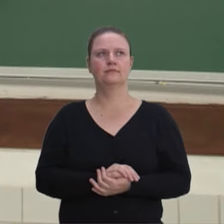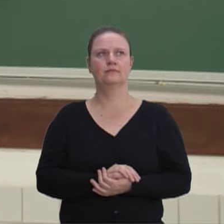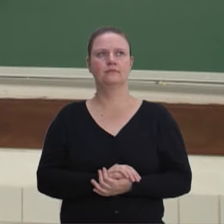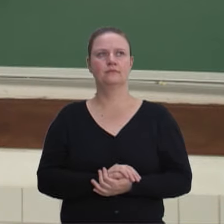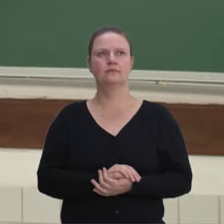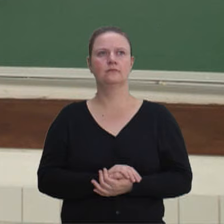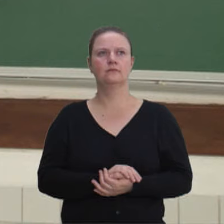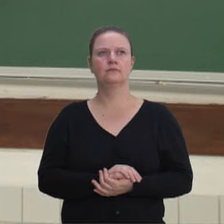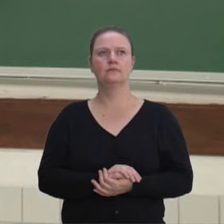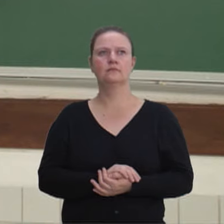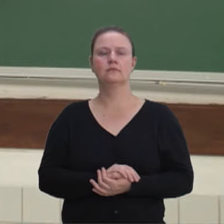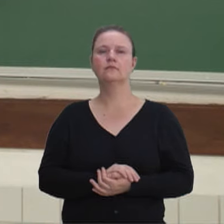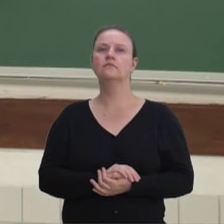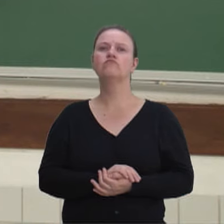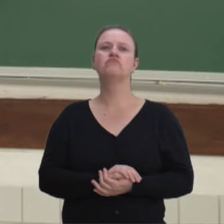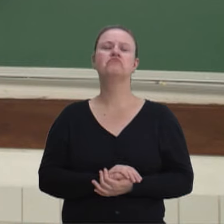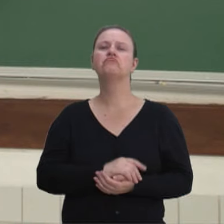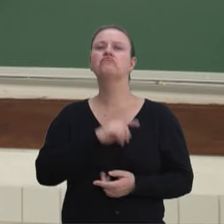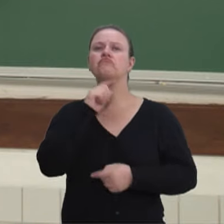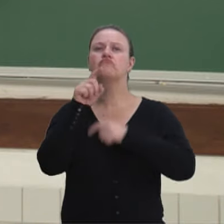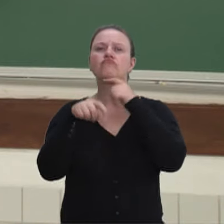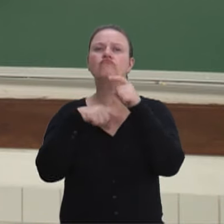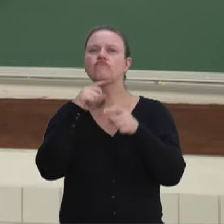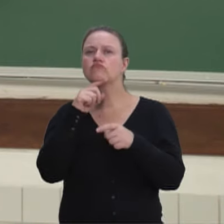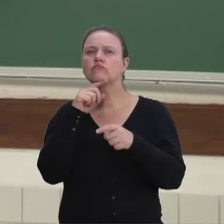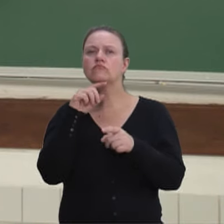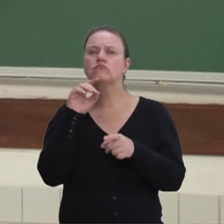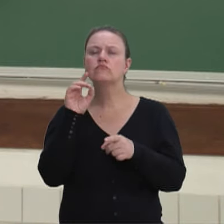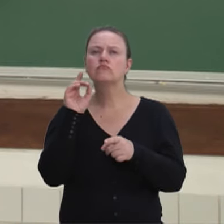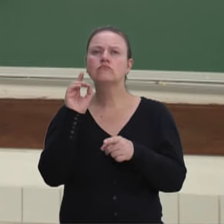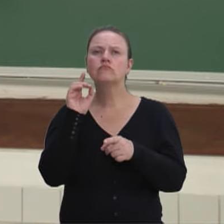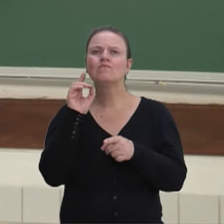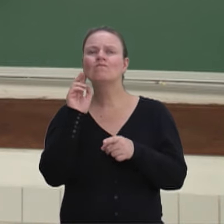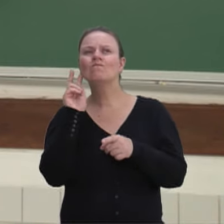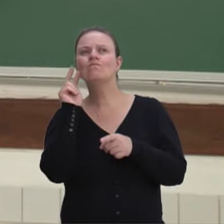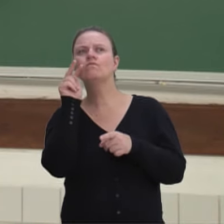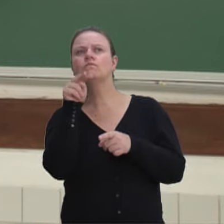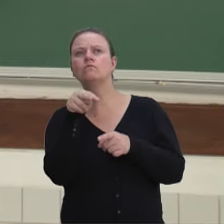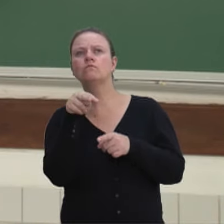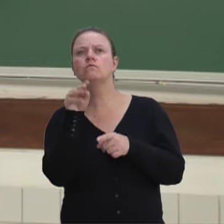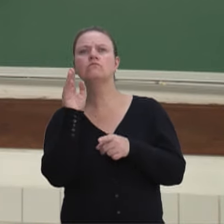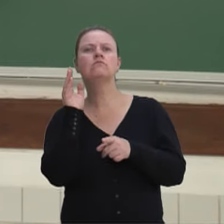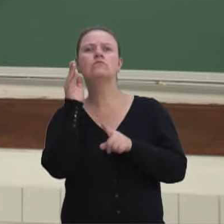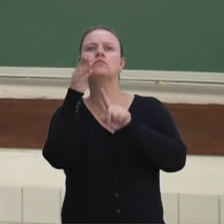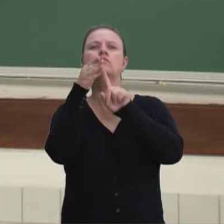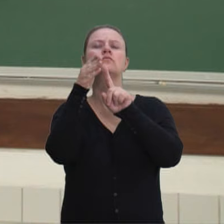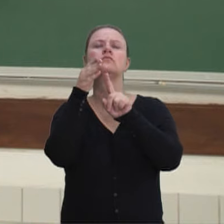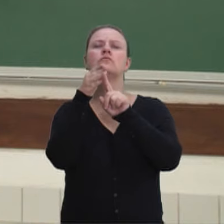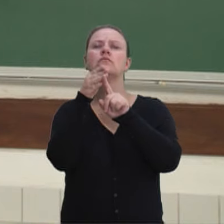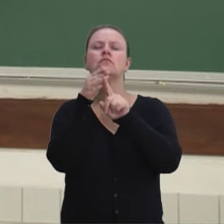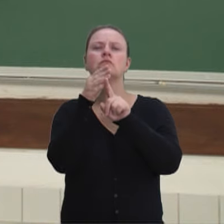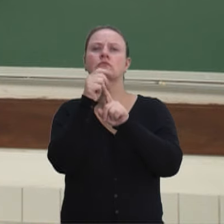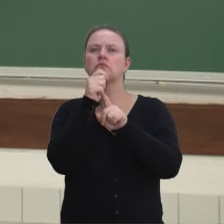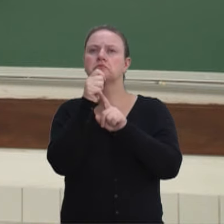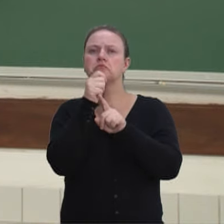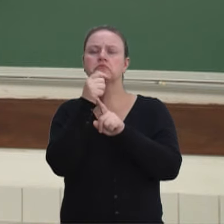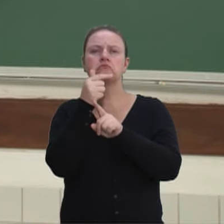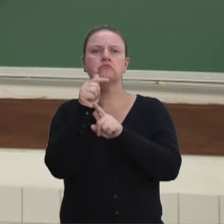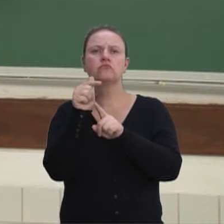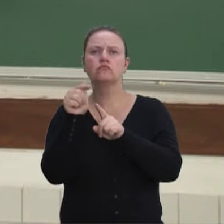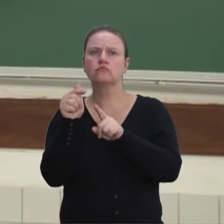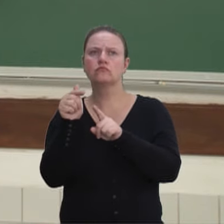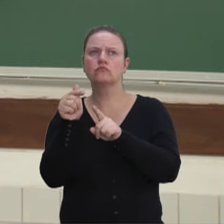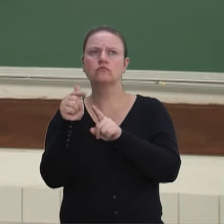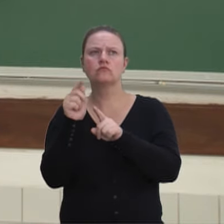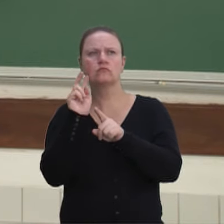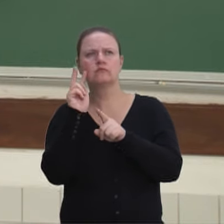Ainda não consegui chegar no que eu preciso, né? Ainda não cheguei ali no meu ideal. O que eu posso reparar? Nas minhas